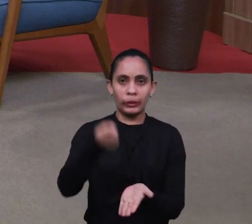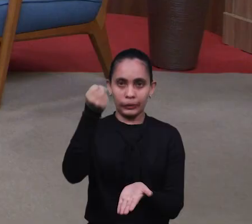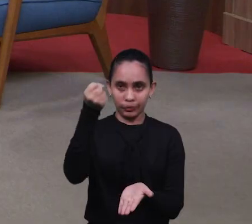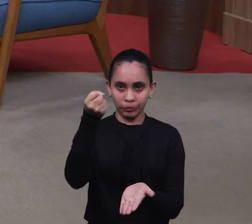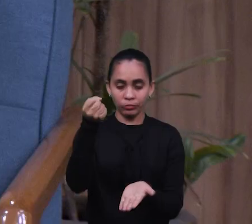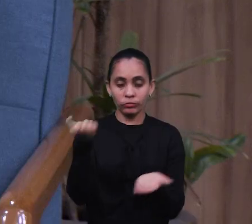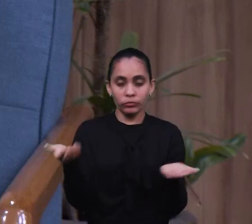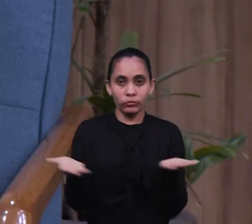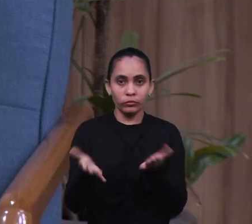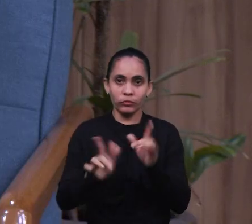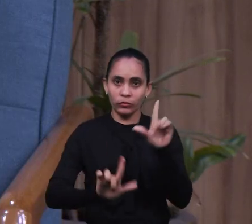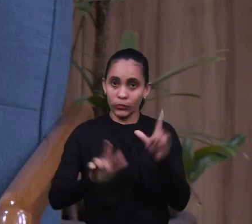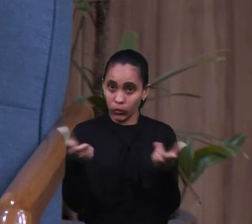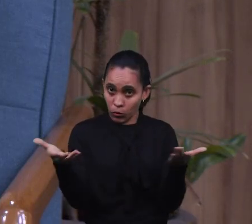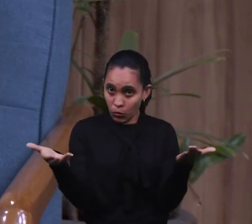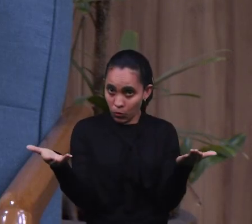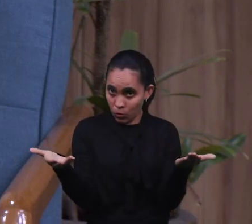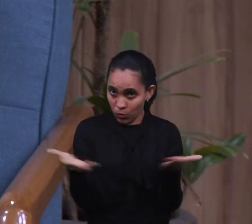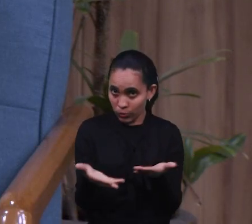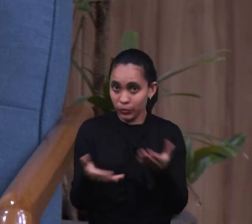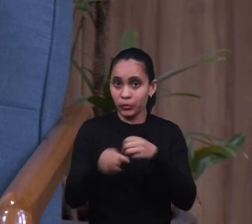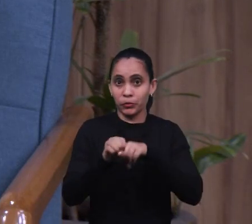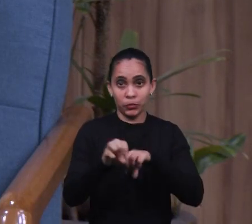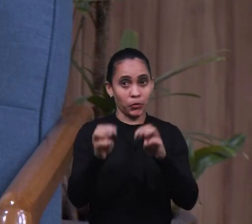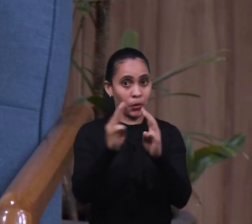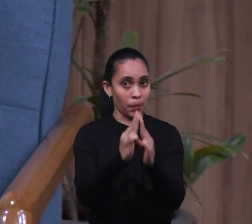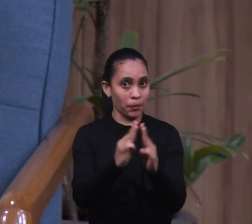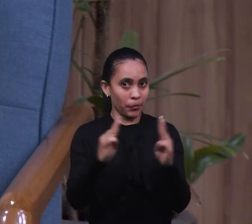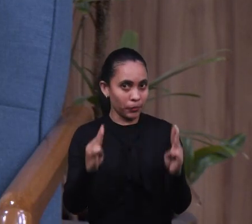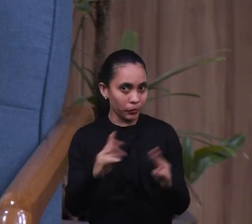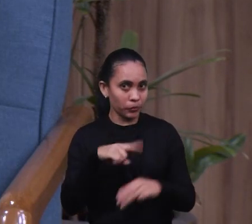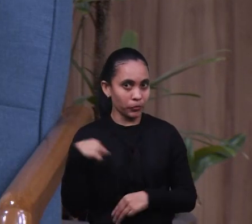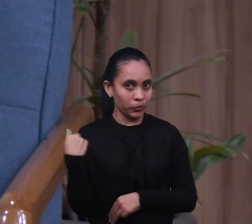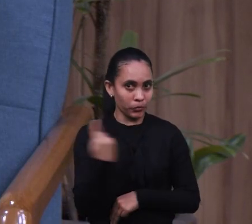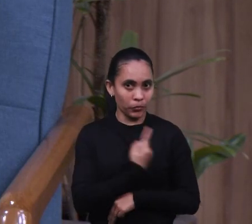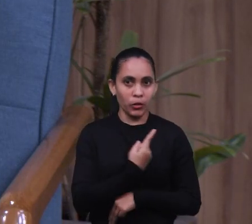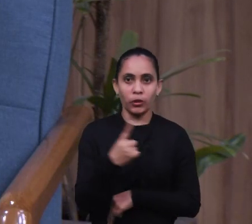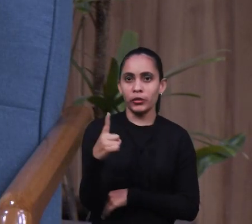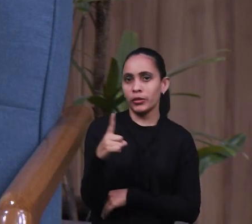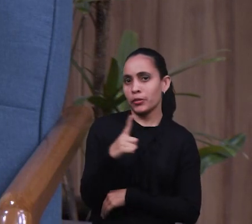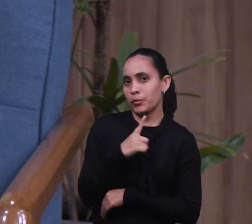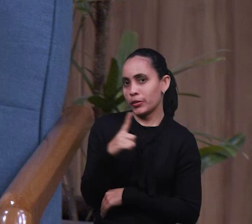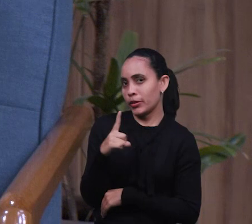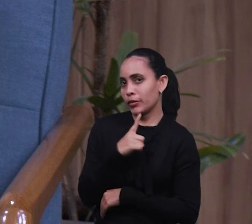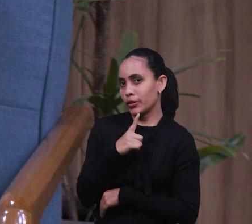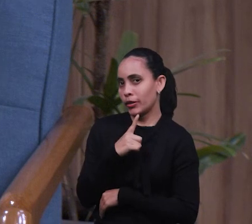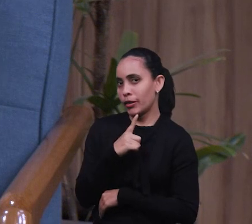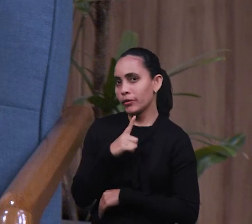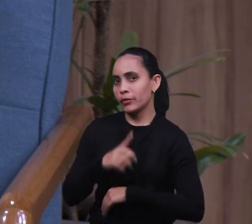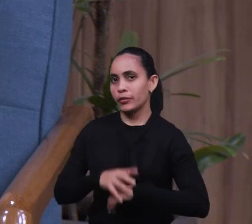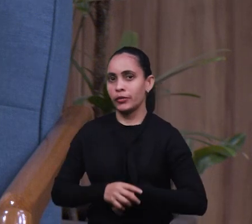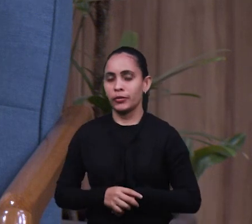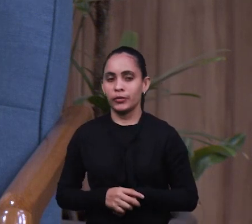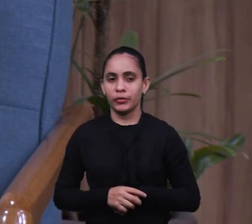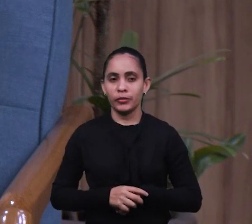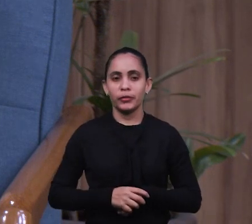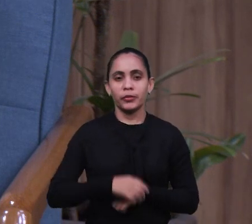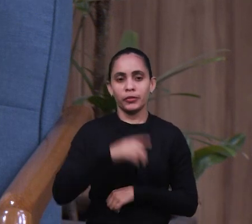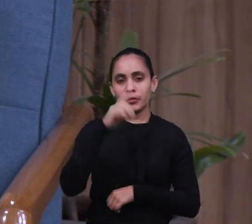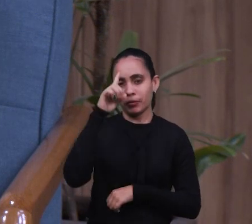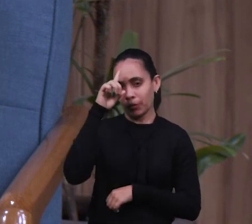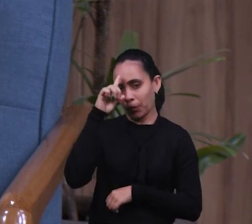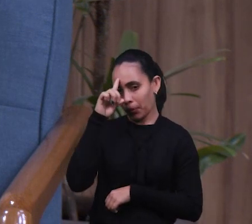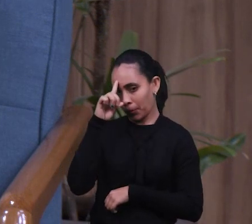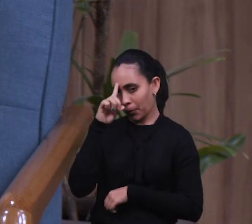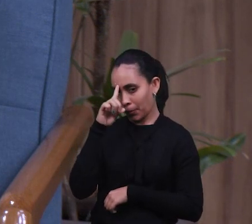arrebatamento. No programa de hoje, no quadro Lições do Manaim, eu recebo os pastores Daniel Moreira e Sérgio Souza para conversarmos sobre